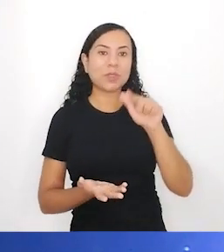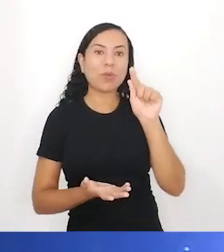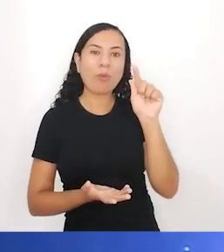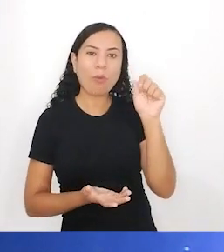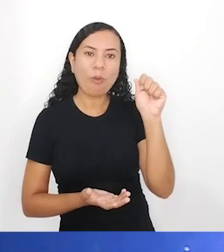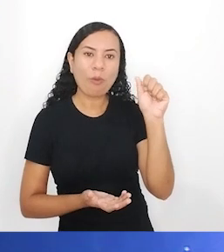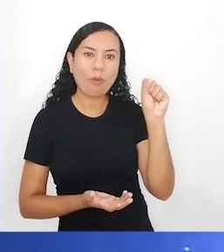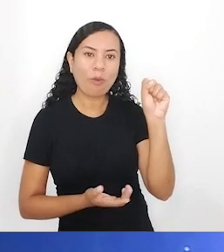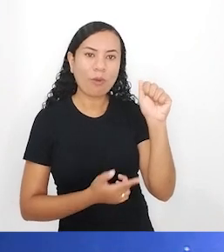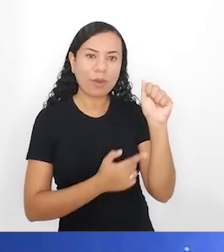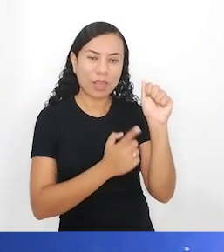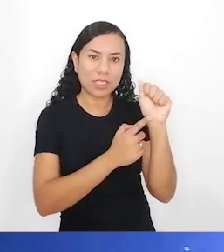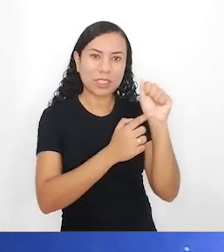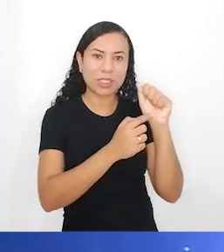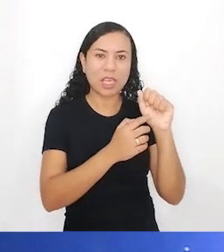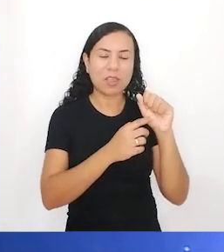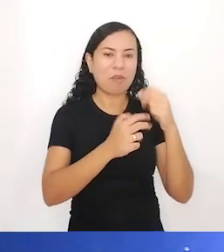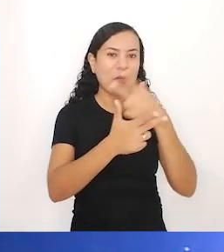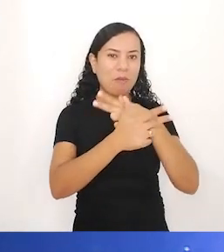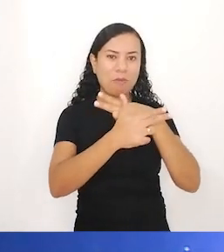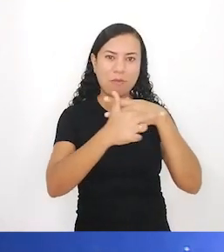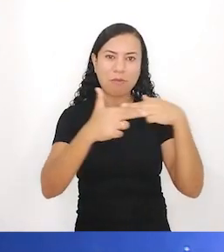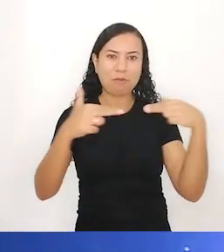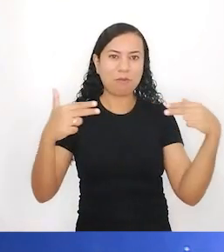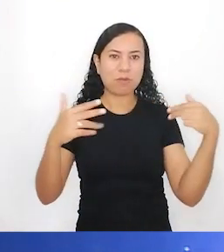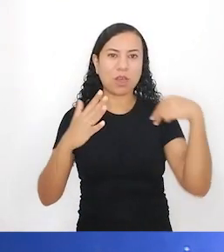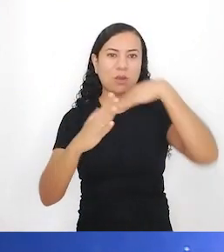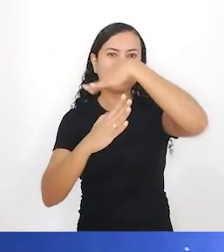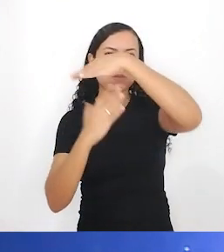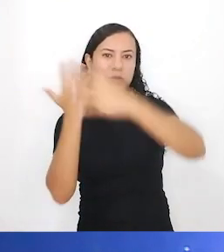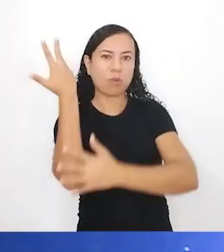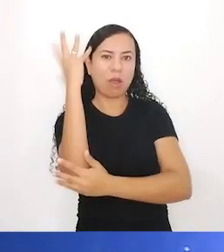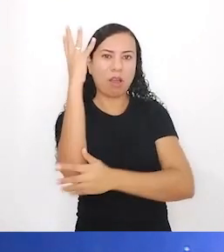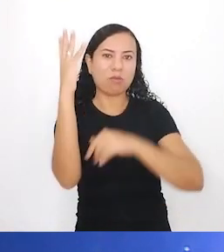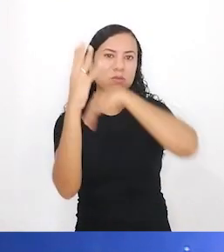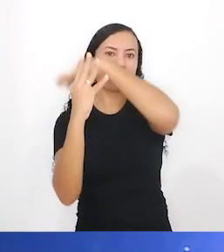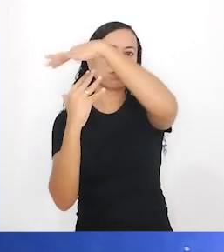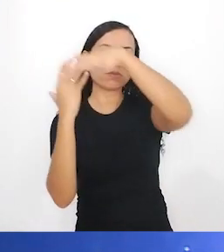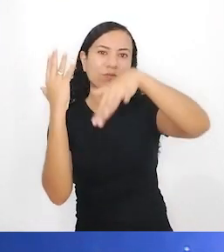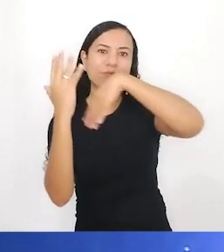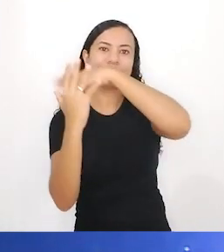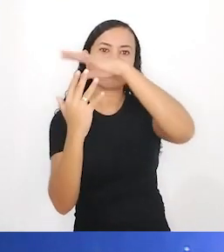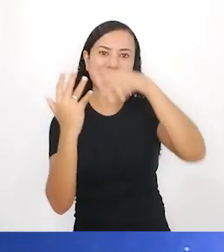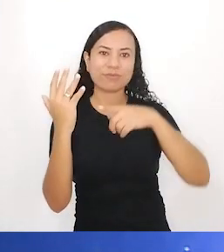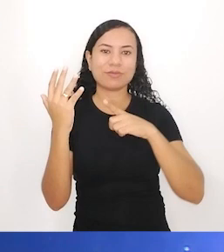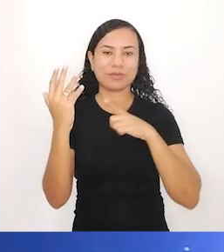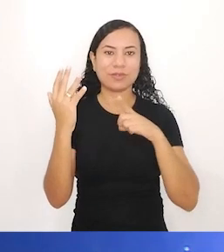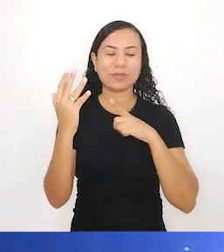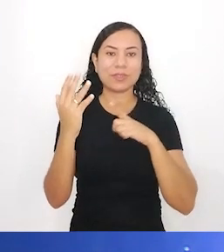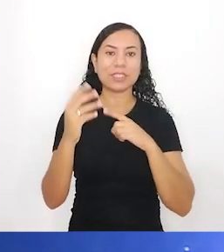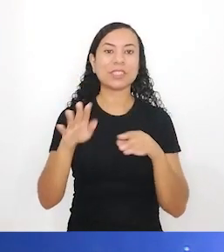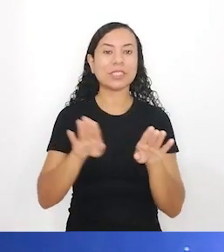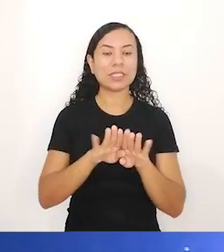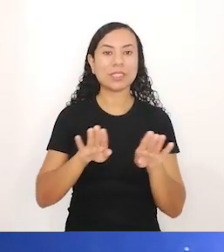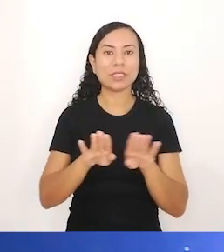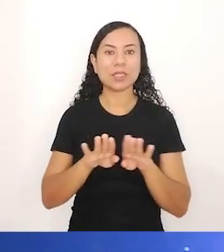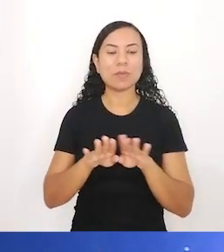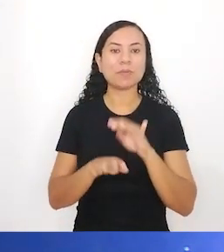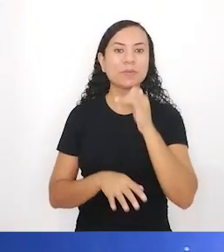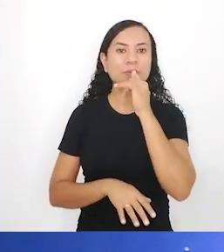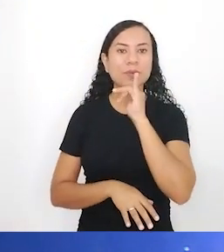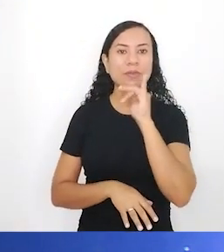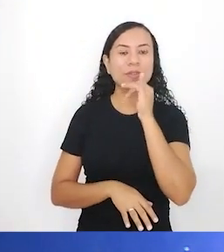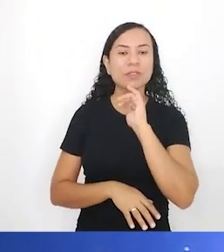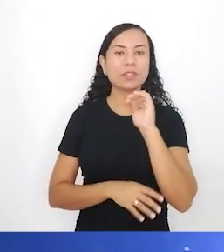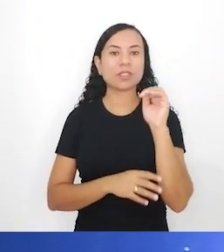uma grande facilidade de distribuição pelas estruturas vegetais. E além do amadurecimento dos frutos, nós temos o